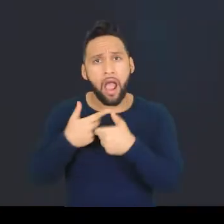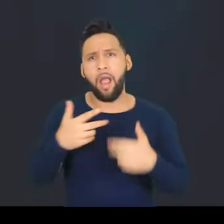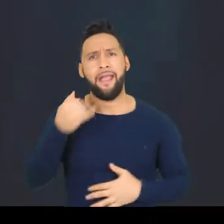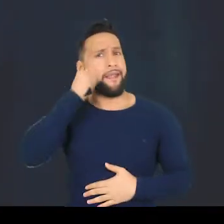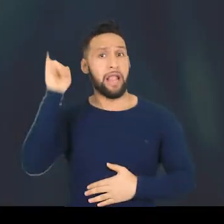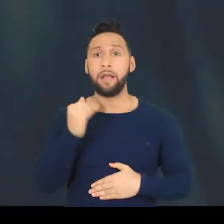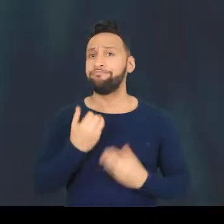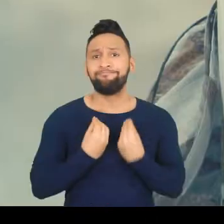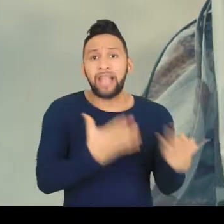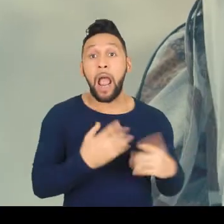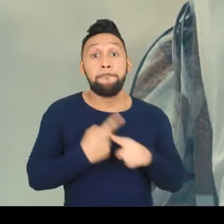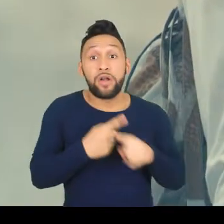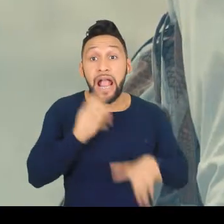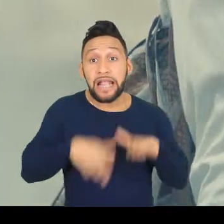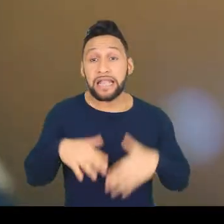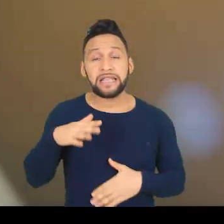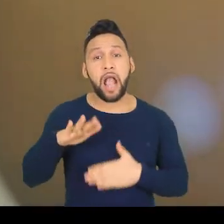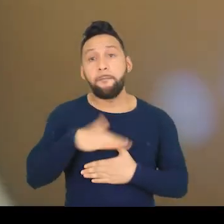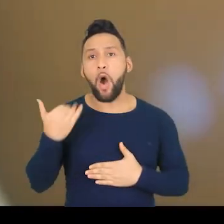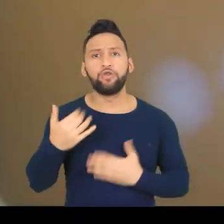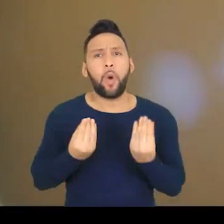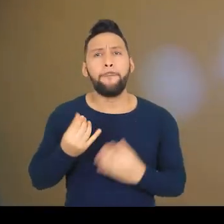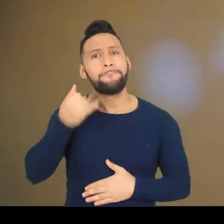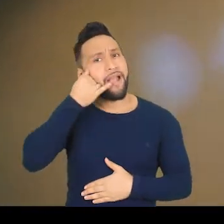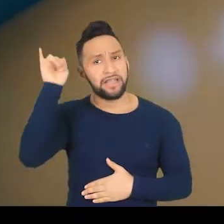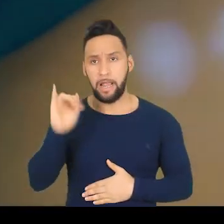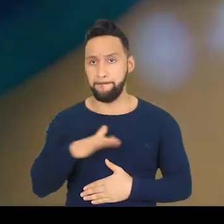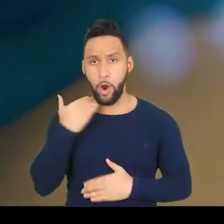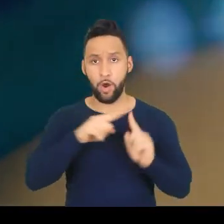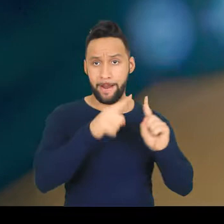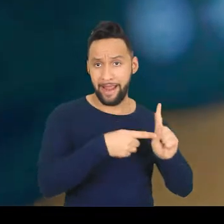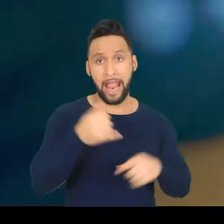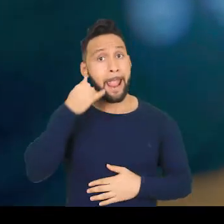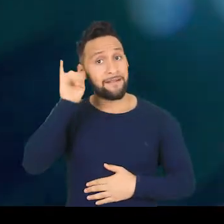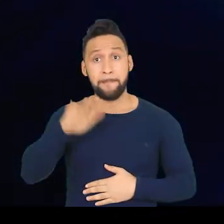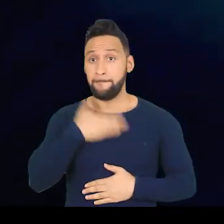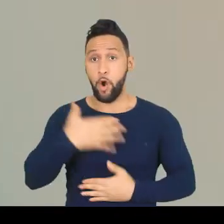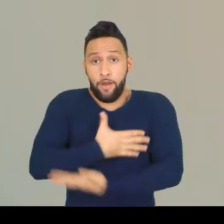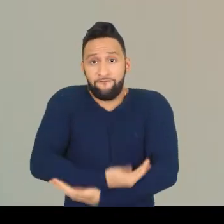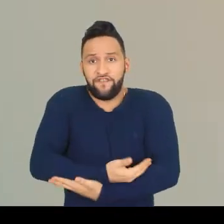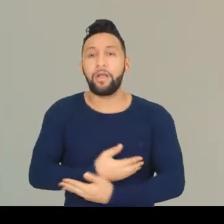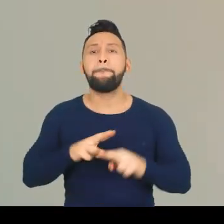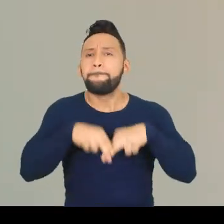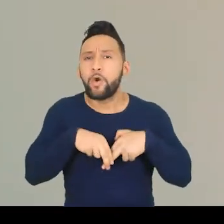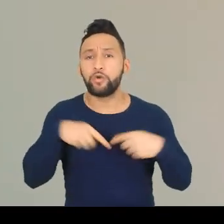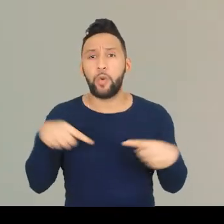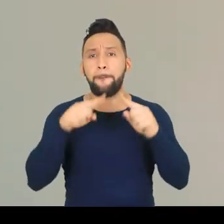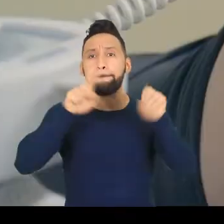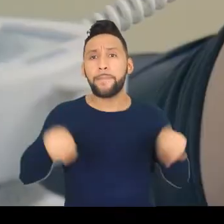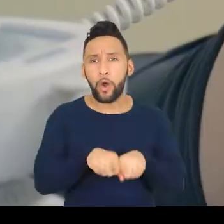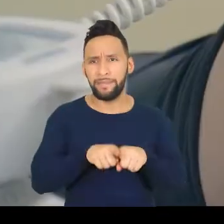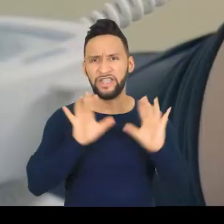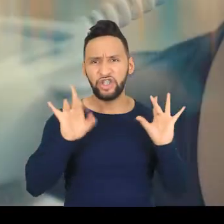risco, ajudando a reduzir a mortalidade materna e infantil. Dentro deste eixo está o Nascer no Ceará,